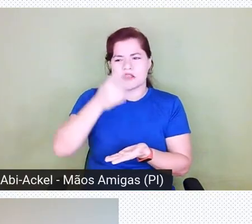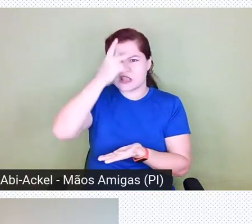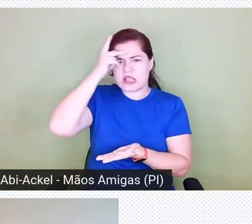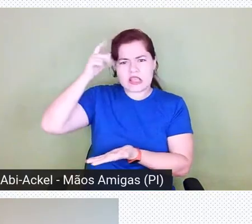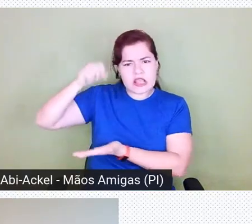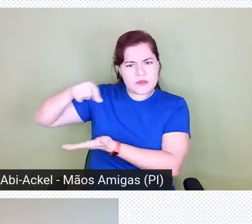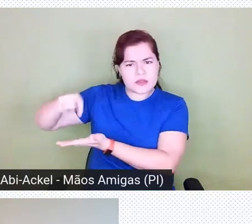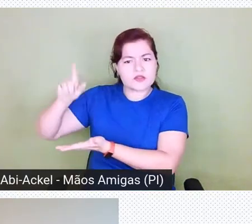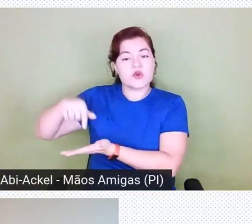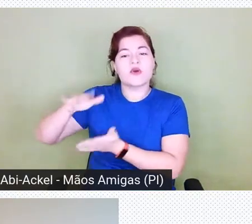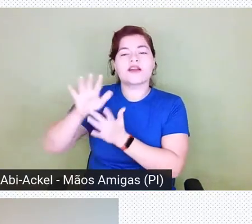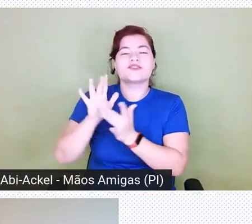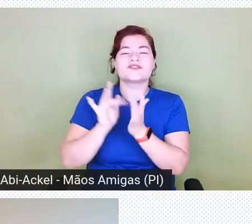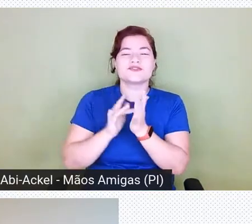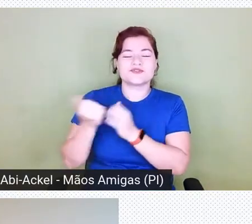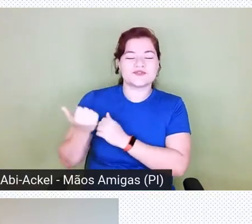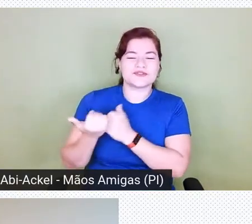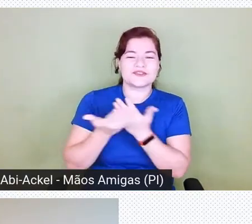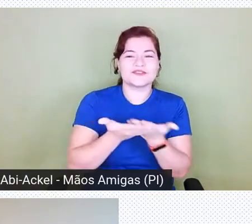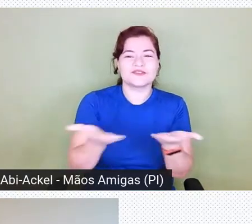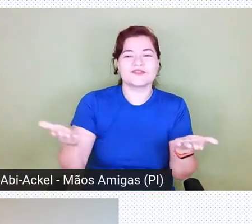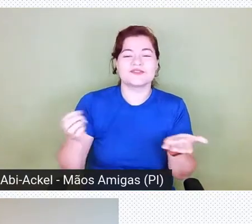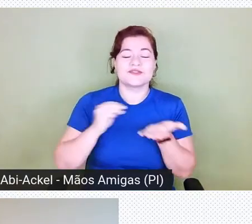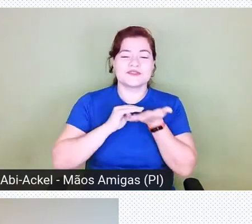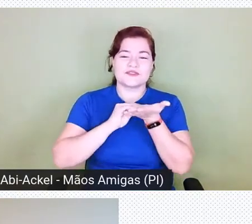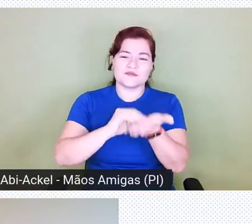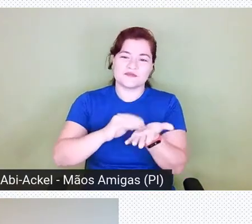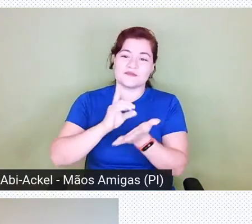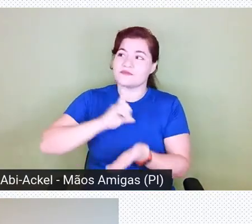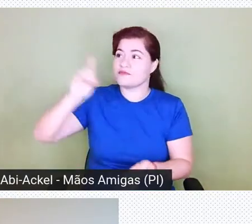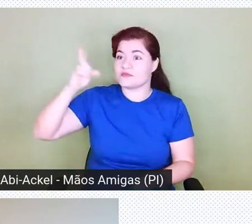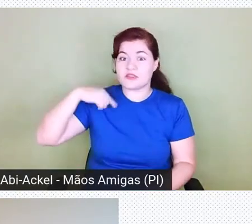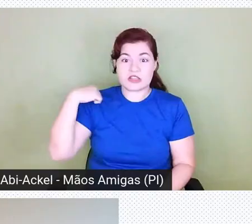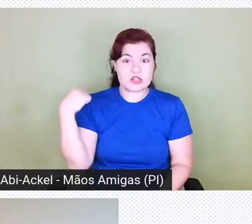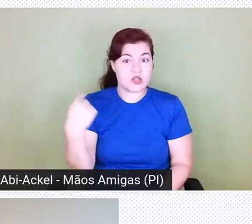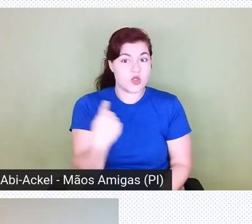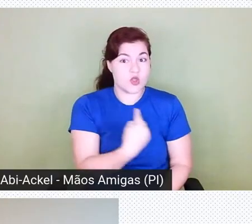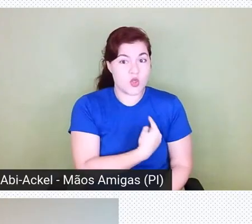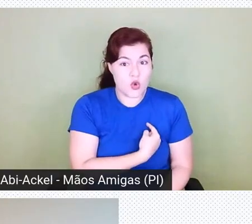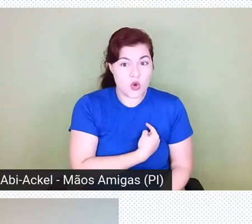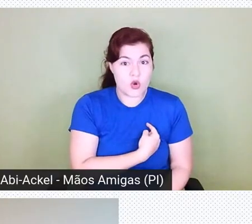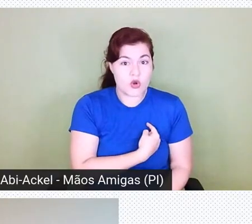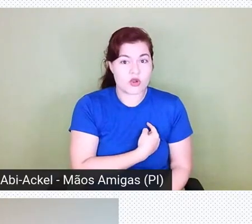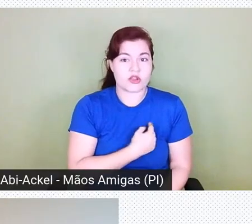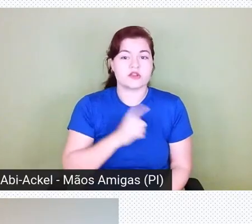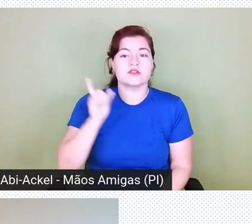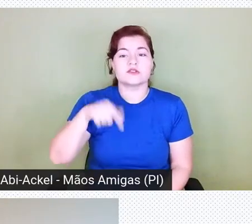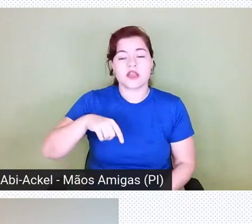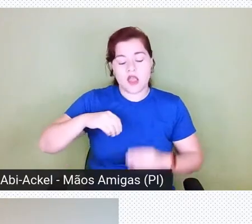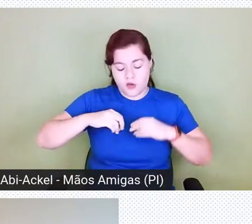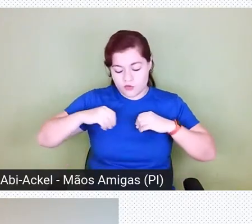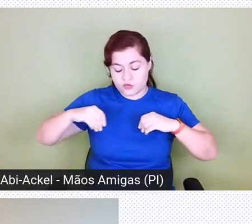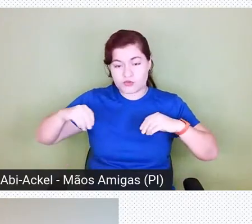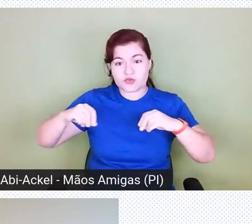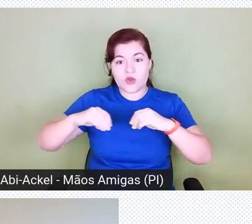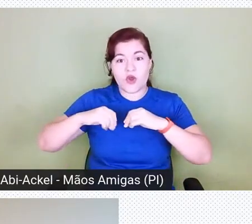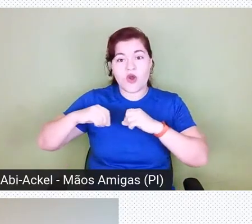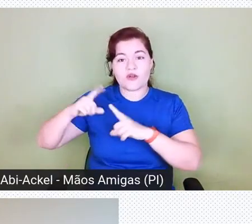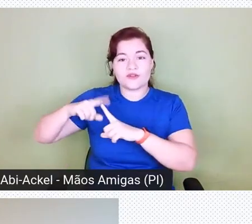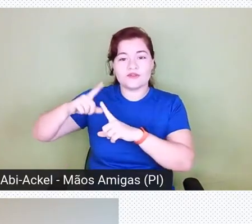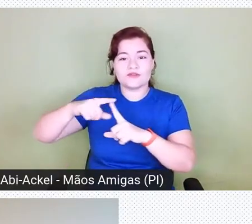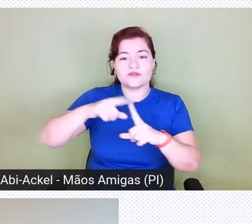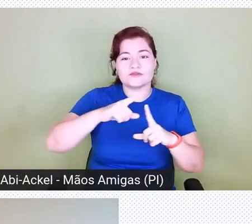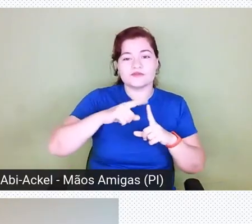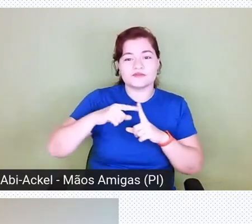que trouxe a mensagem divina. E nós somos os solos, né?